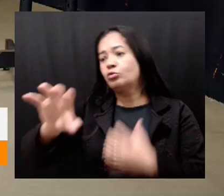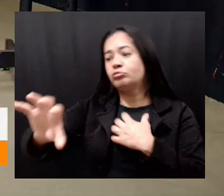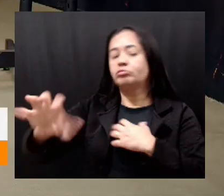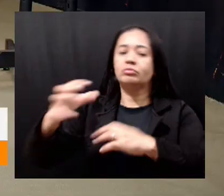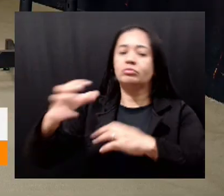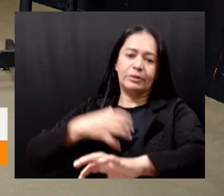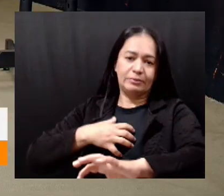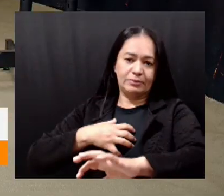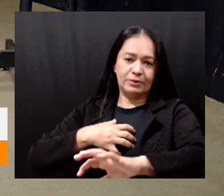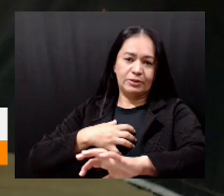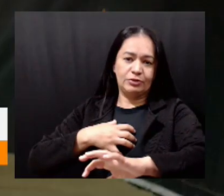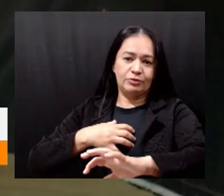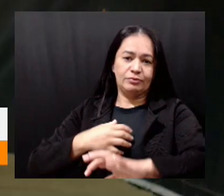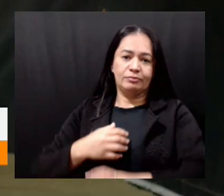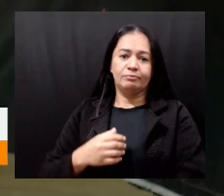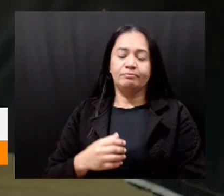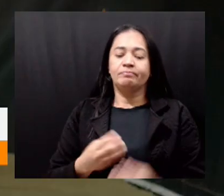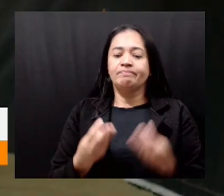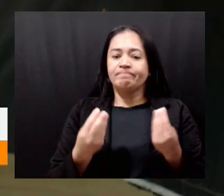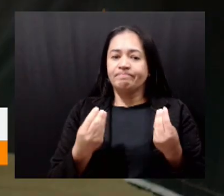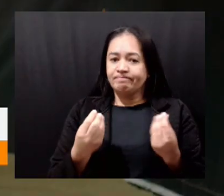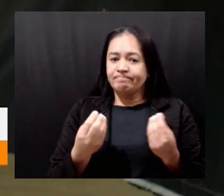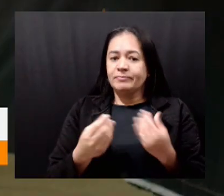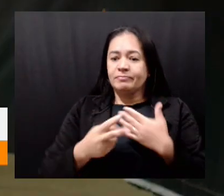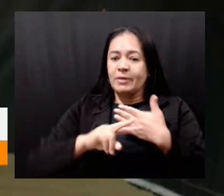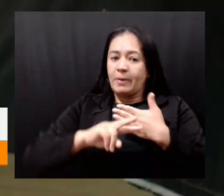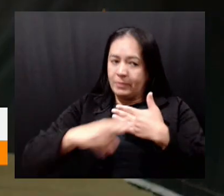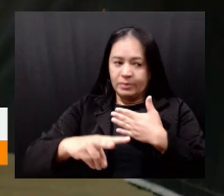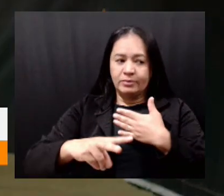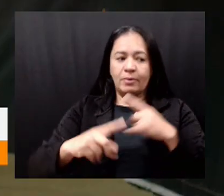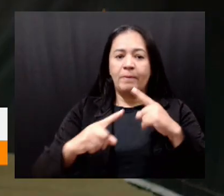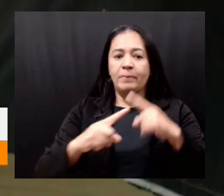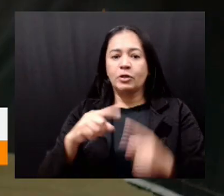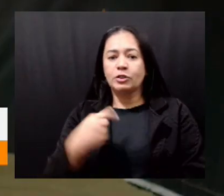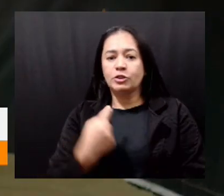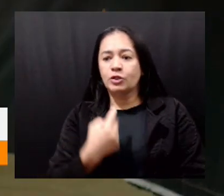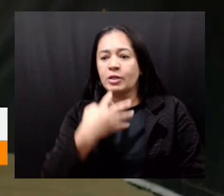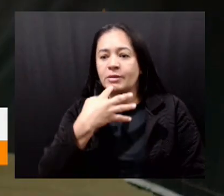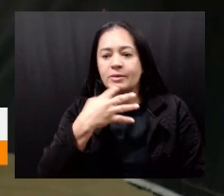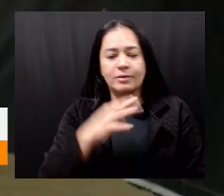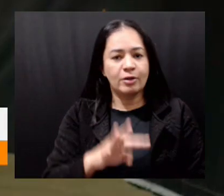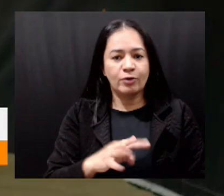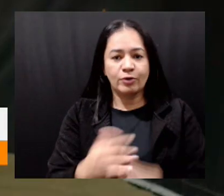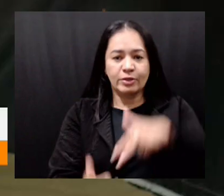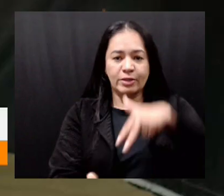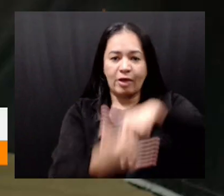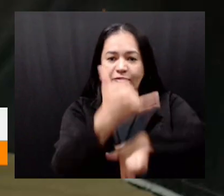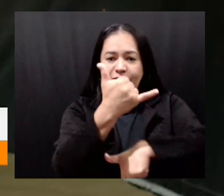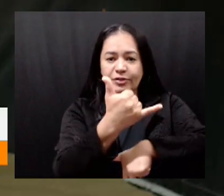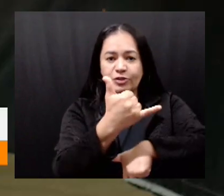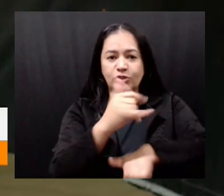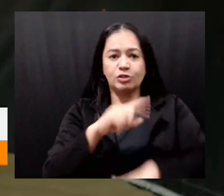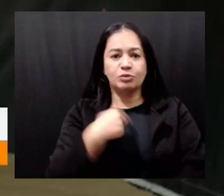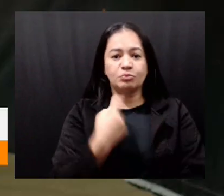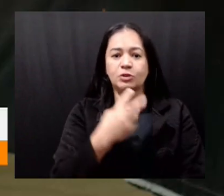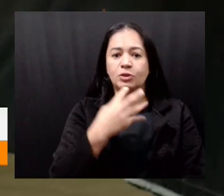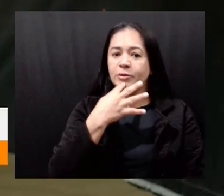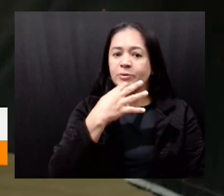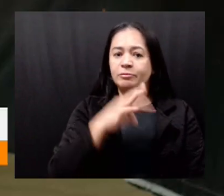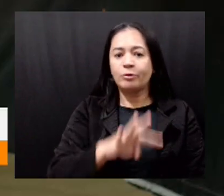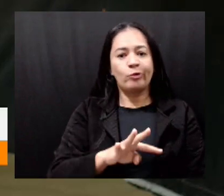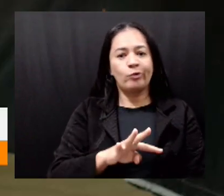algo bem impactante, porque mesmo a gente não conhecendo as vítimas, né, às vezes a gente sente e o